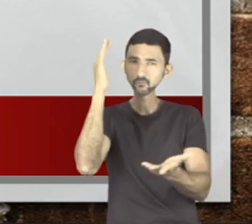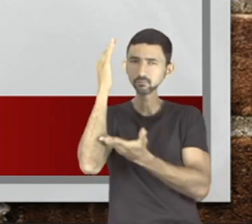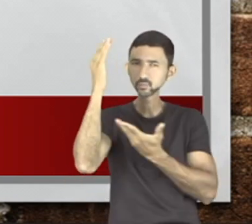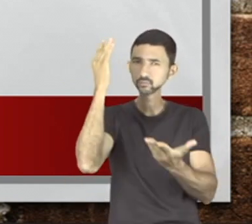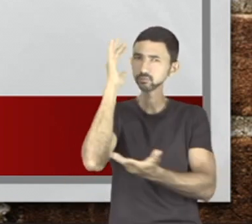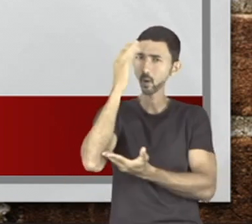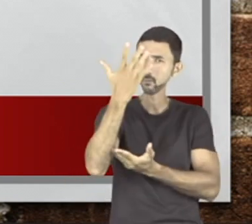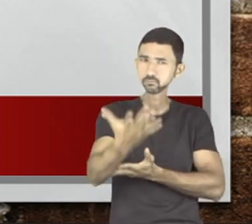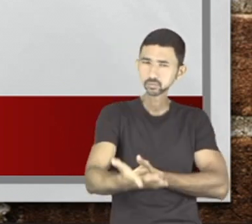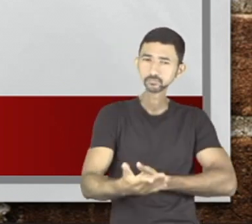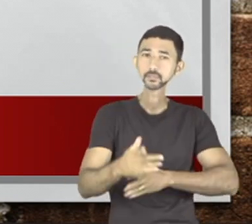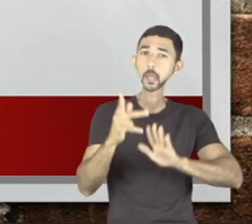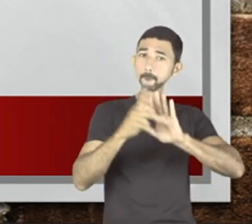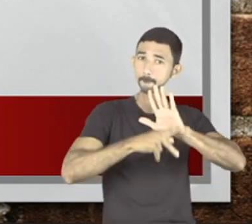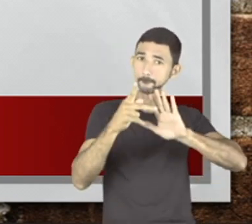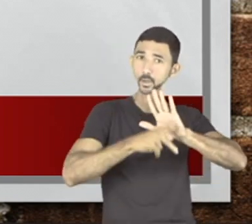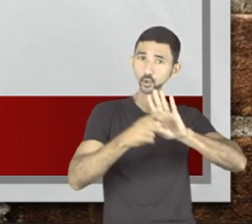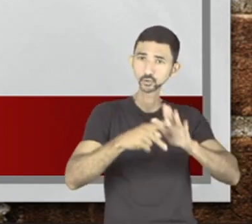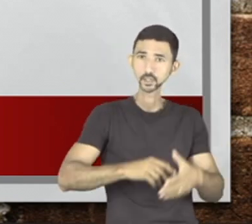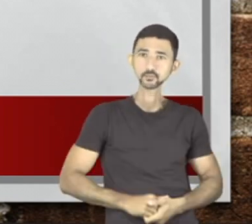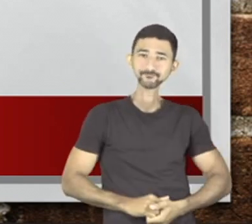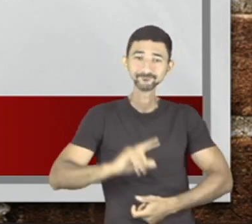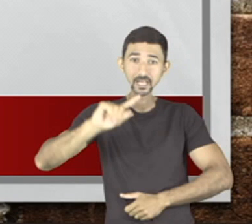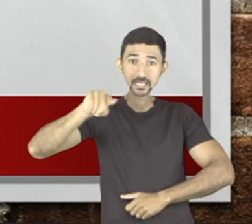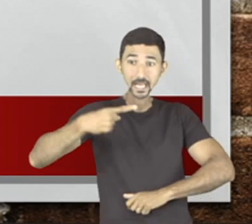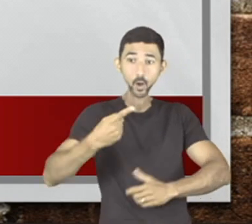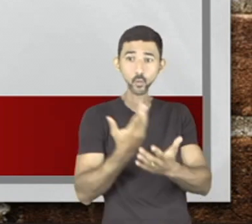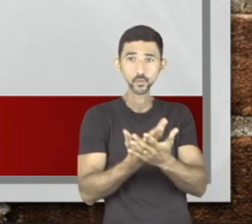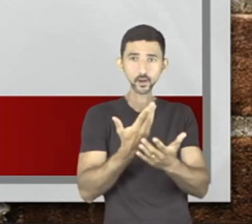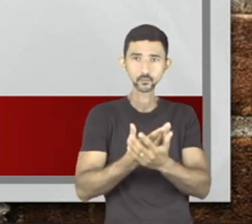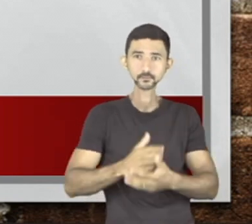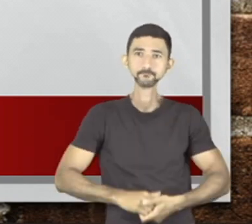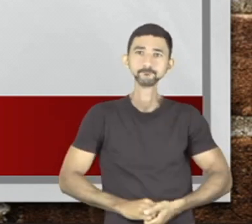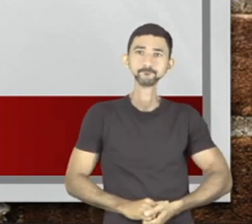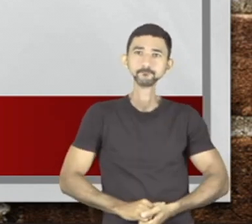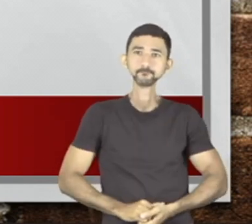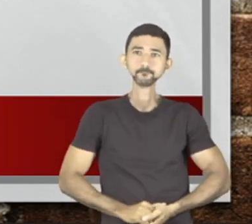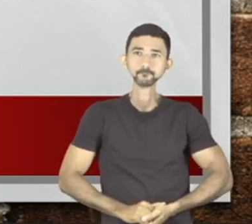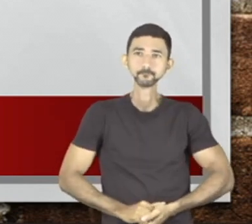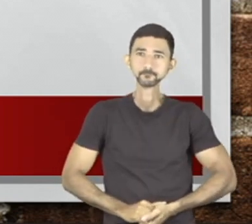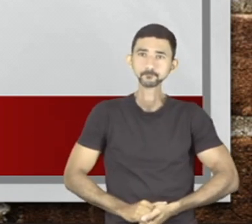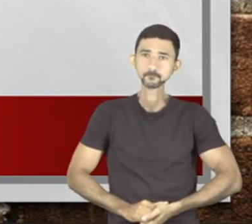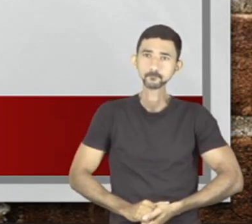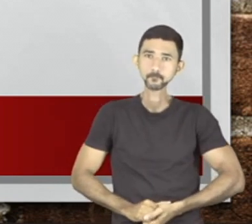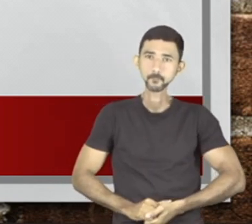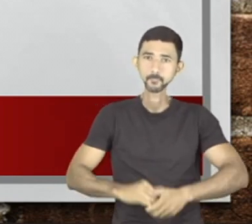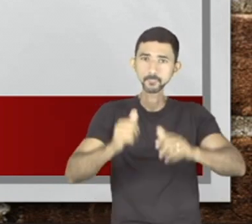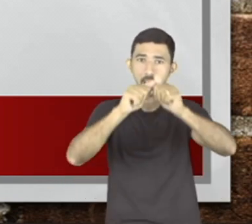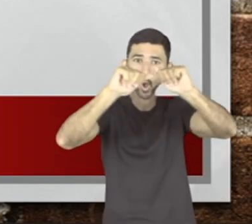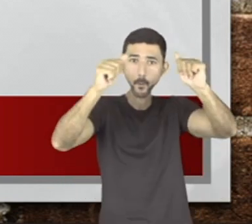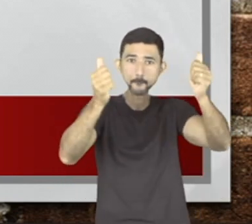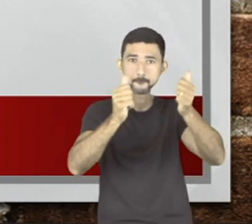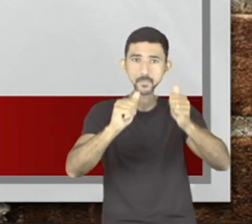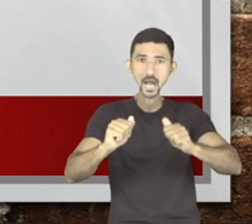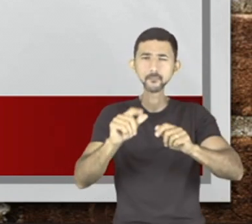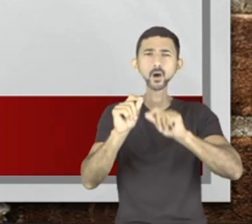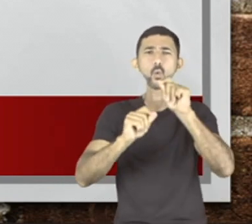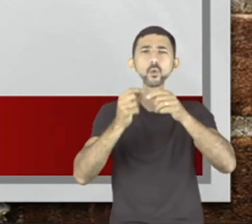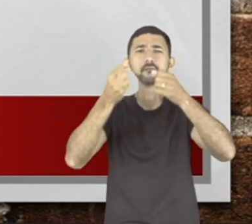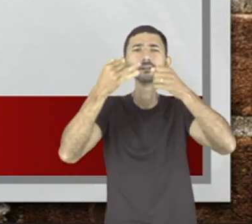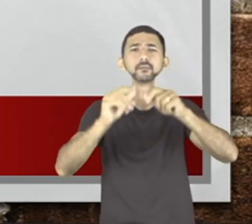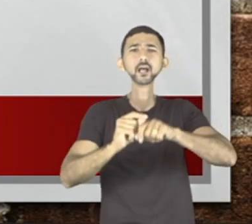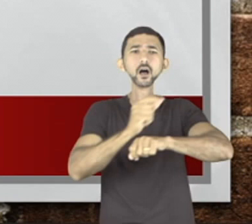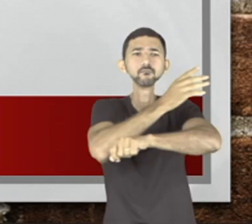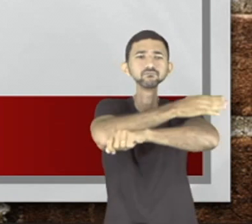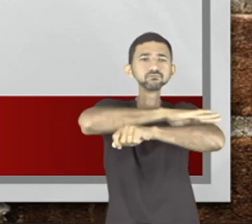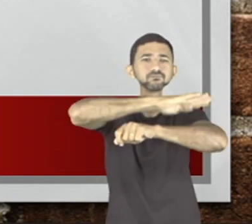de grandes projetos que nós vamos acompanhar nas próximas aulas. Agora, o próximo mapa falará sobre o relevo da nossa